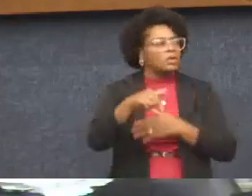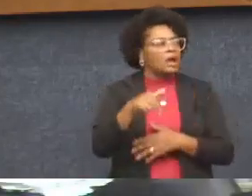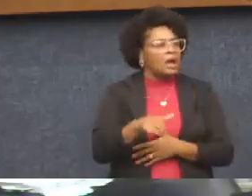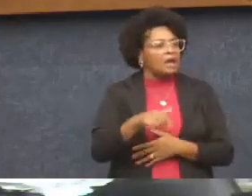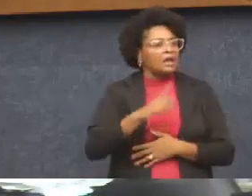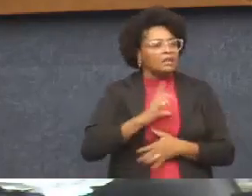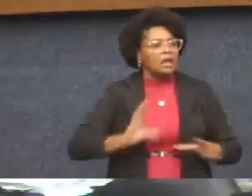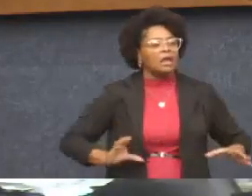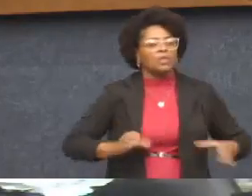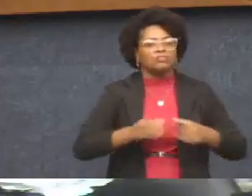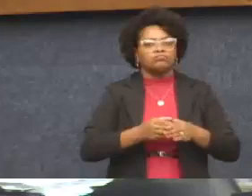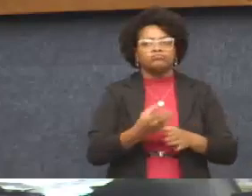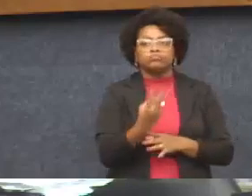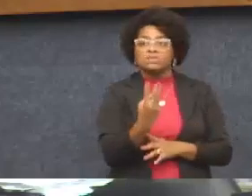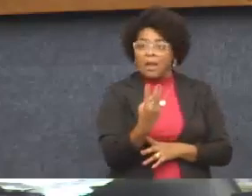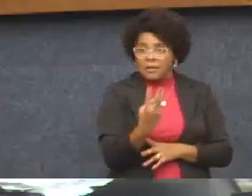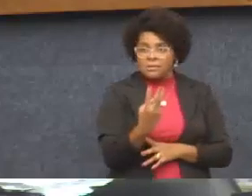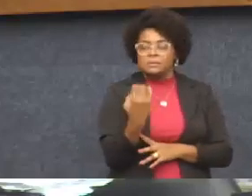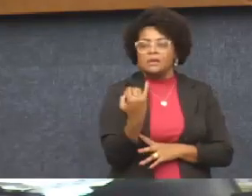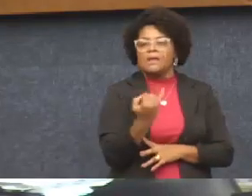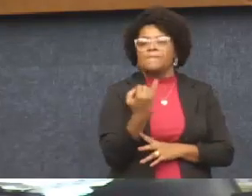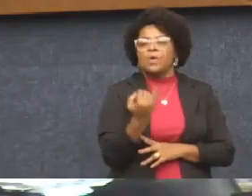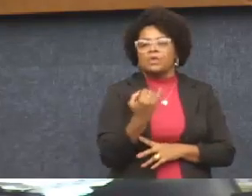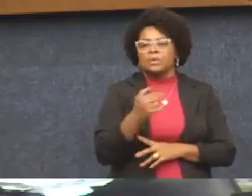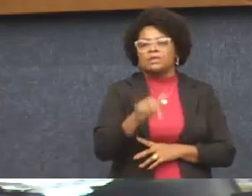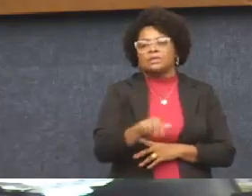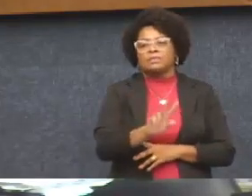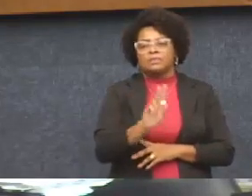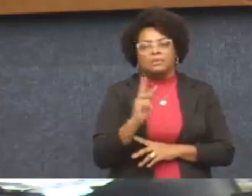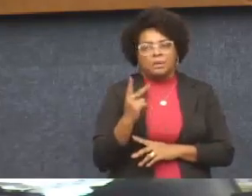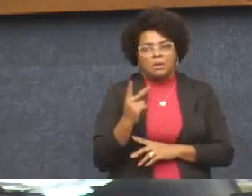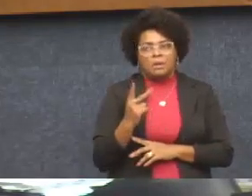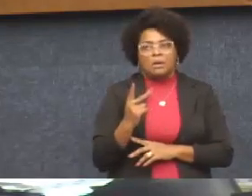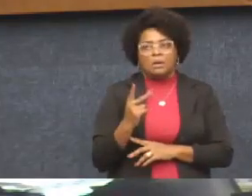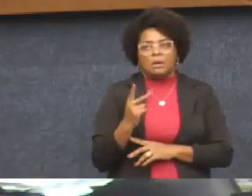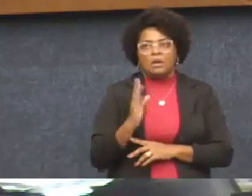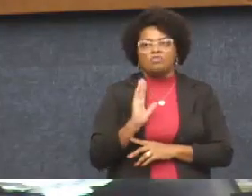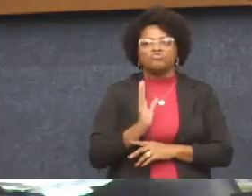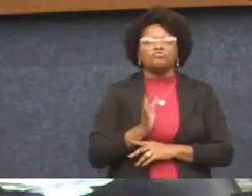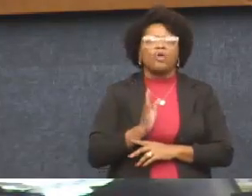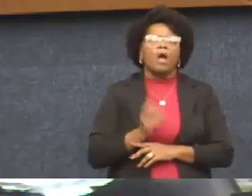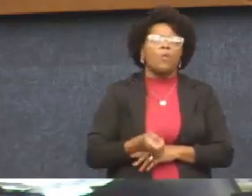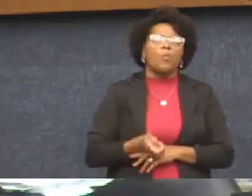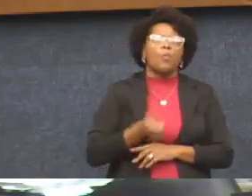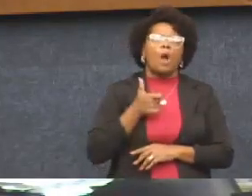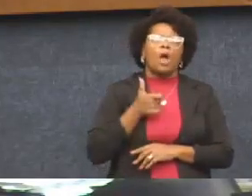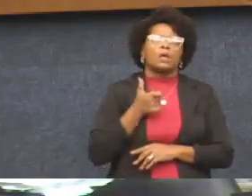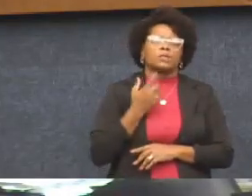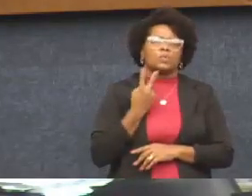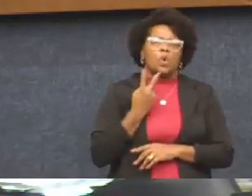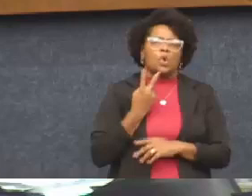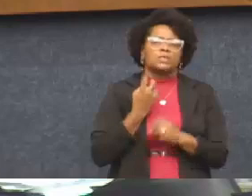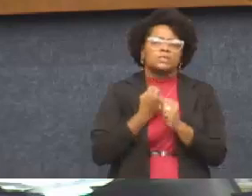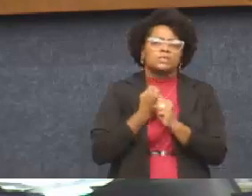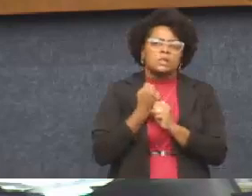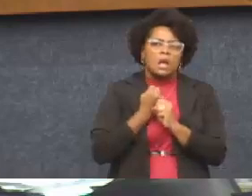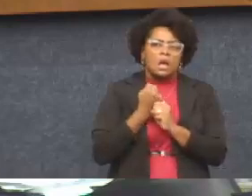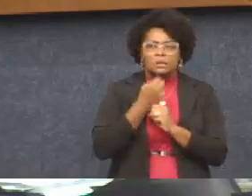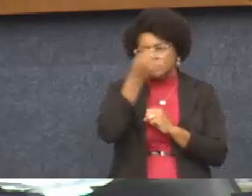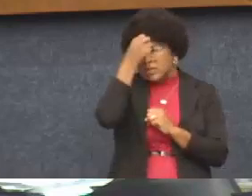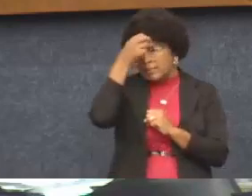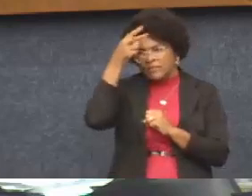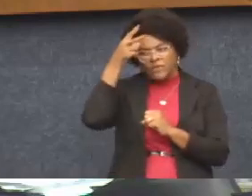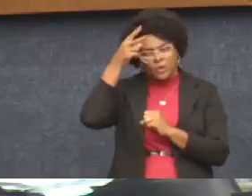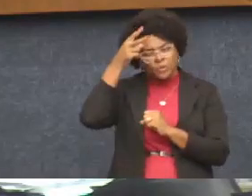três comissões muito importantes para a cidade de Belo Horizonte. Já são quase 2 anos que a Prefeitura não manda